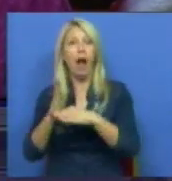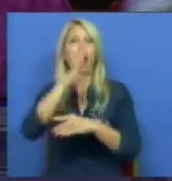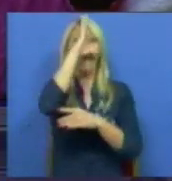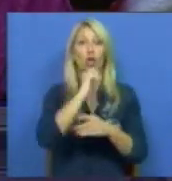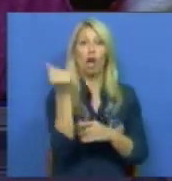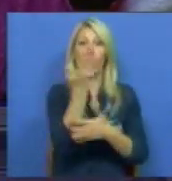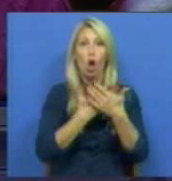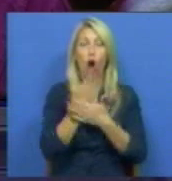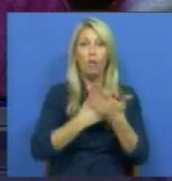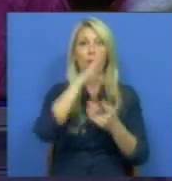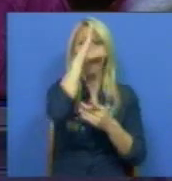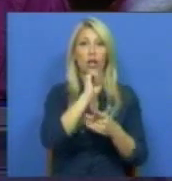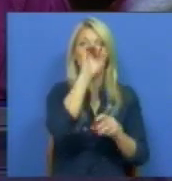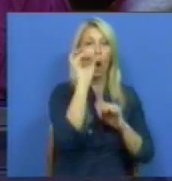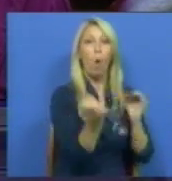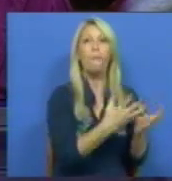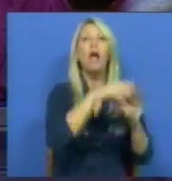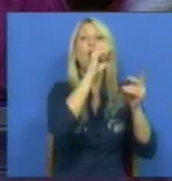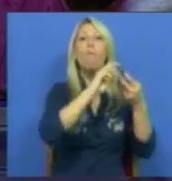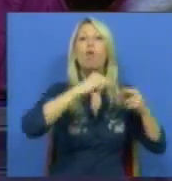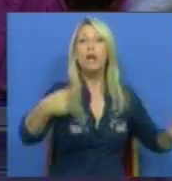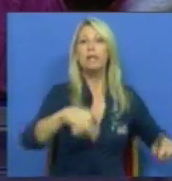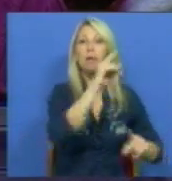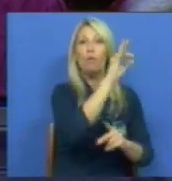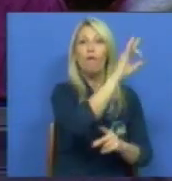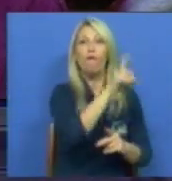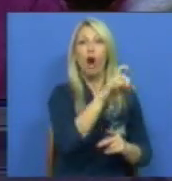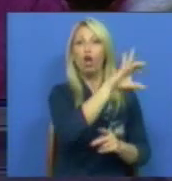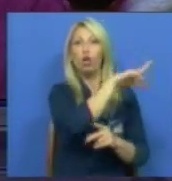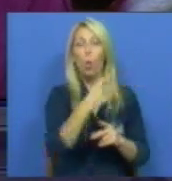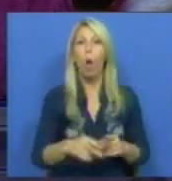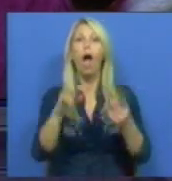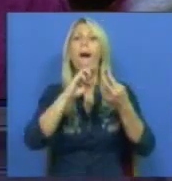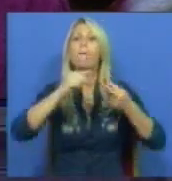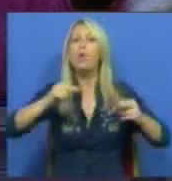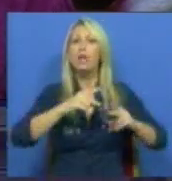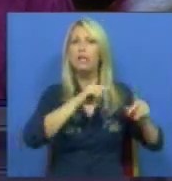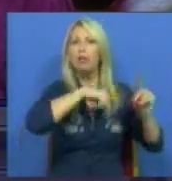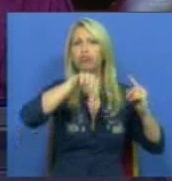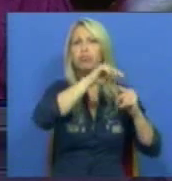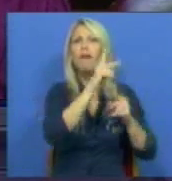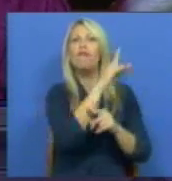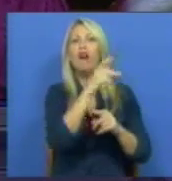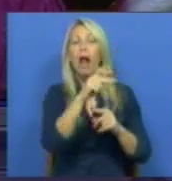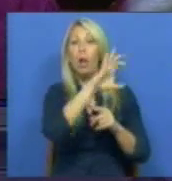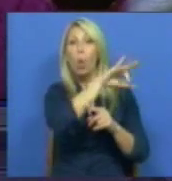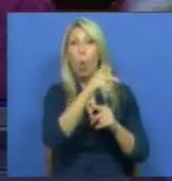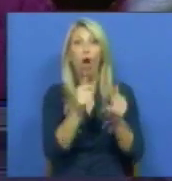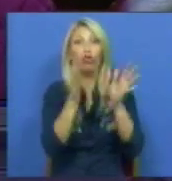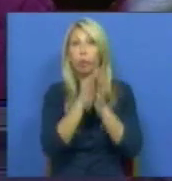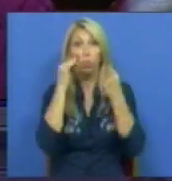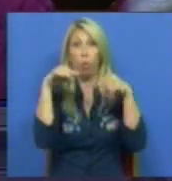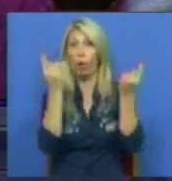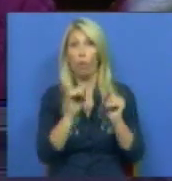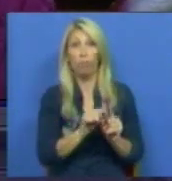Ministério do Ambiente, Município de Vila Nova de Foz de Coa, Associação de Municípios do Vale do Coa, tudo, portanto, entidades públicas